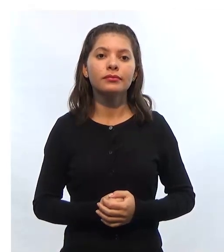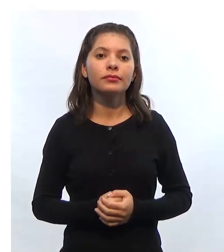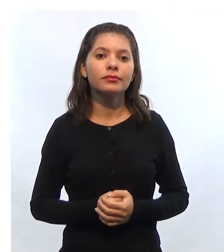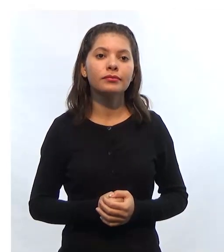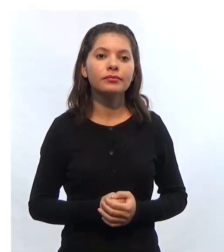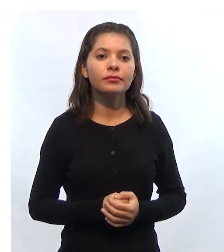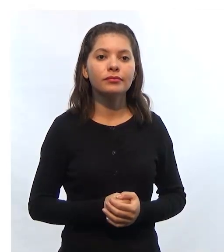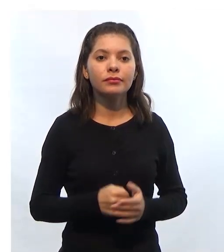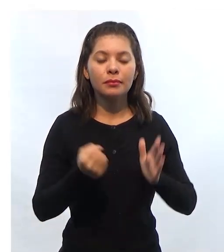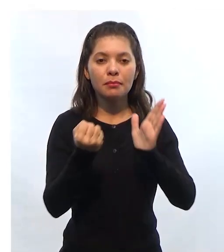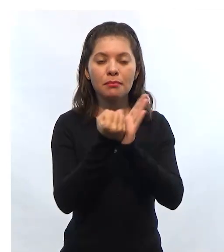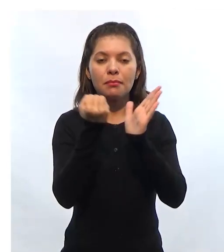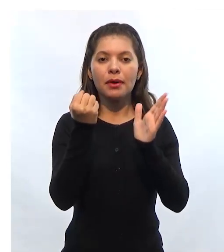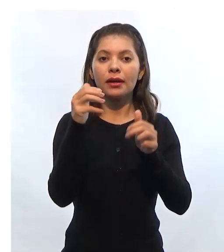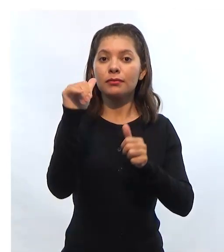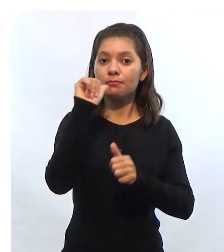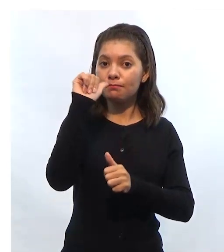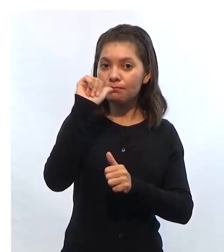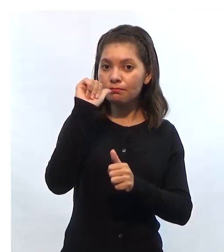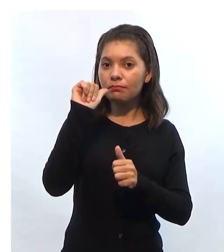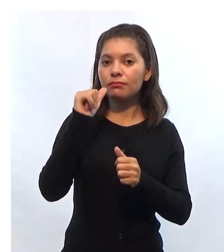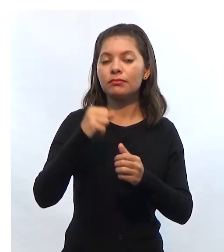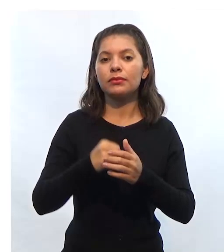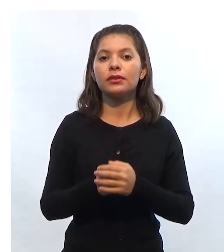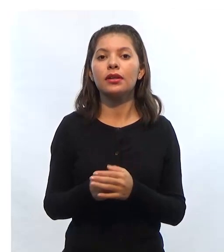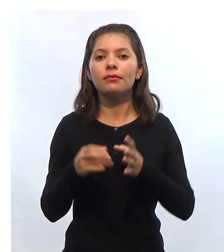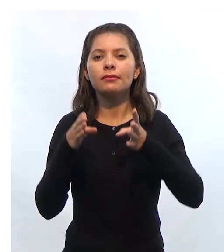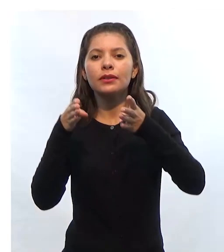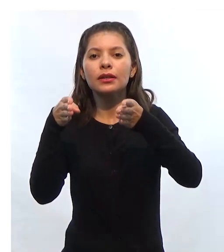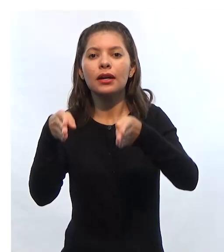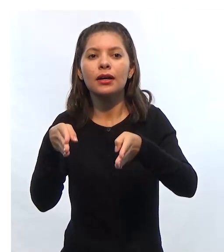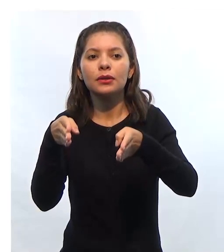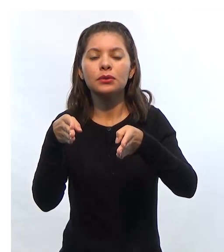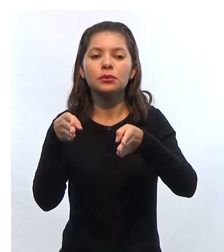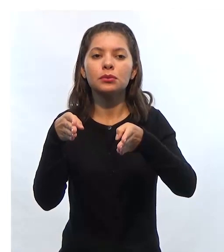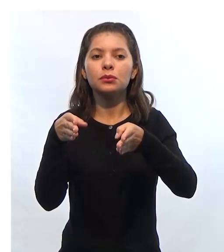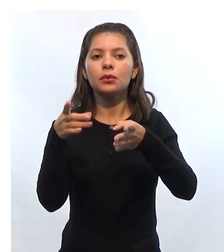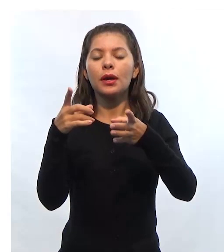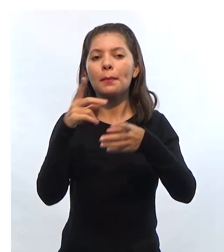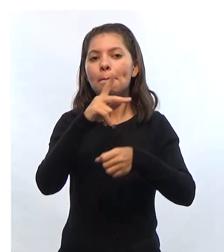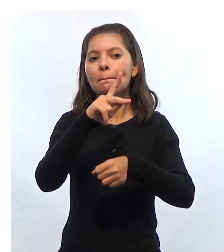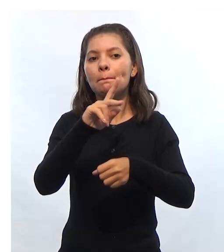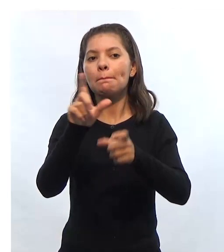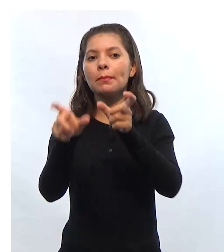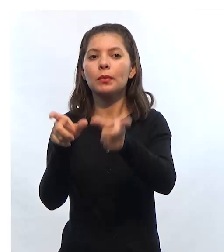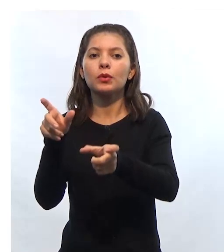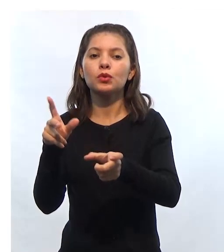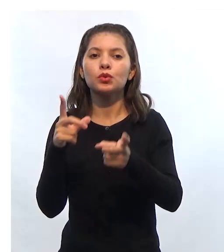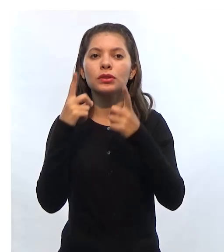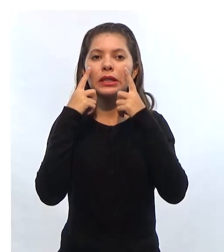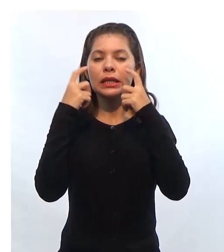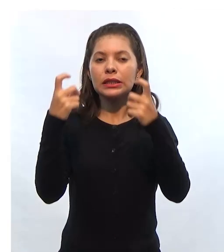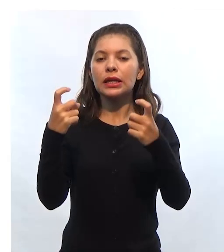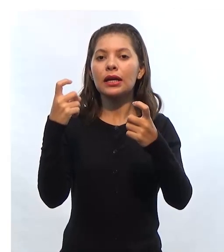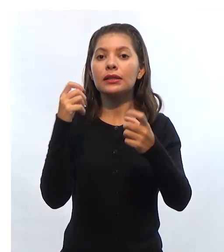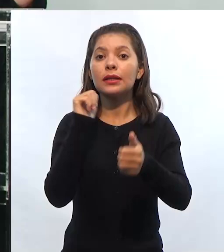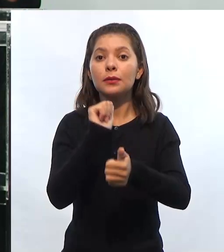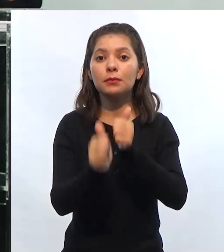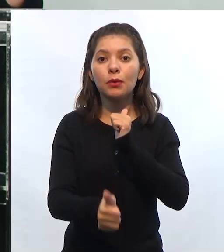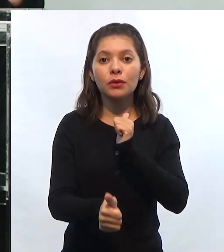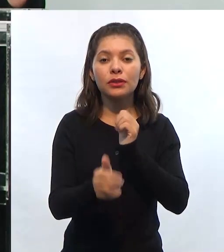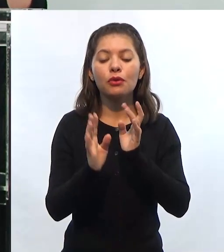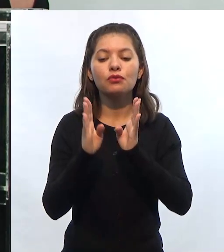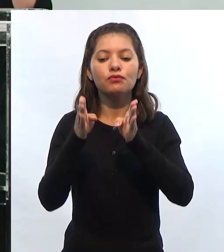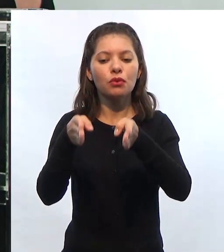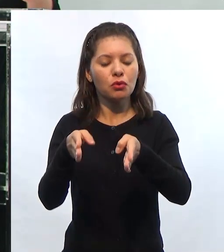focada em um público interessado em esportes radicais, como é o caso do Red Bull. Então, é um marketing que vai ter um foco,